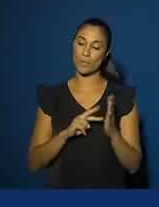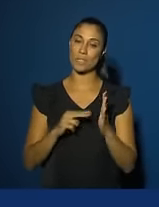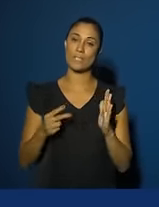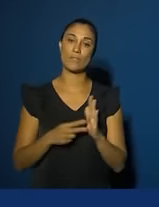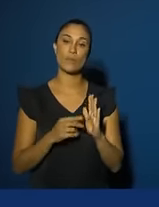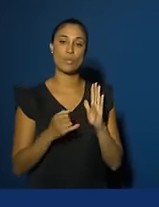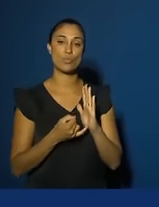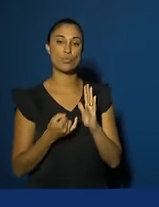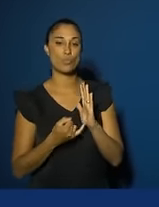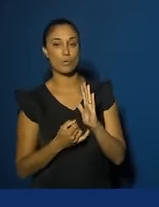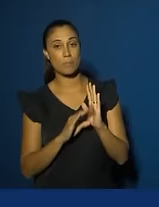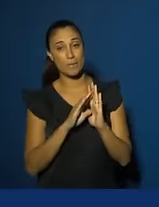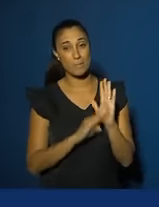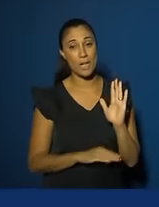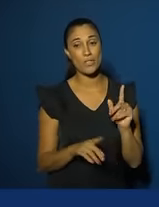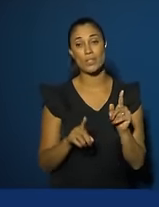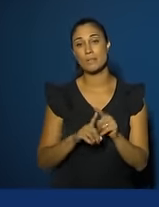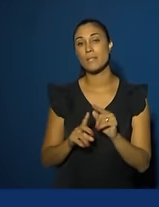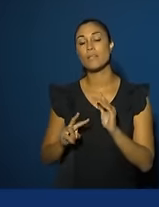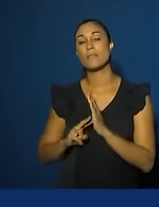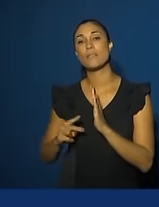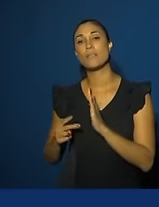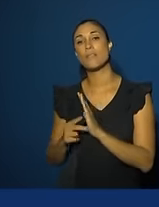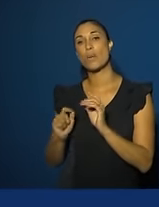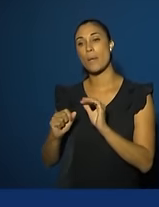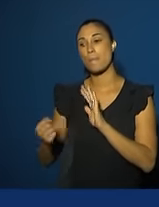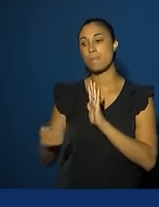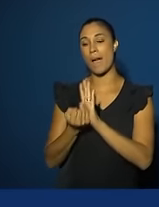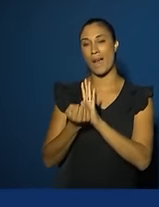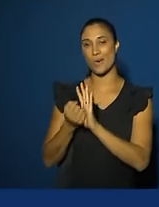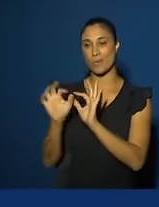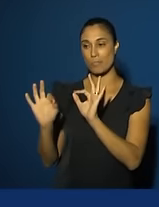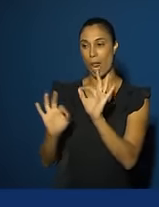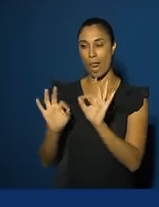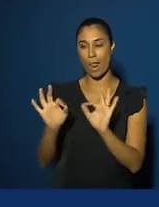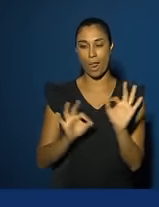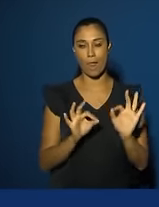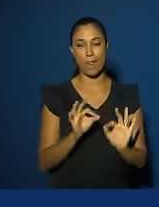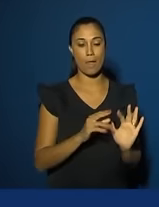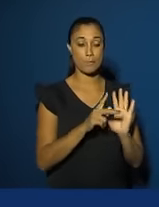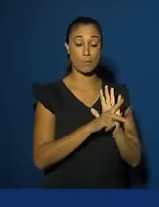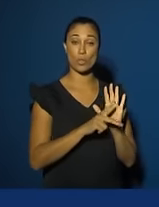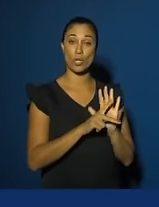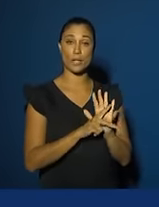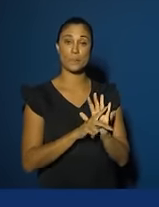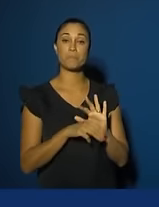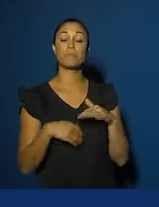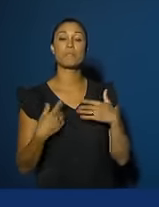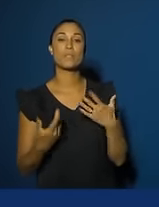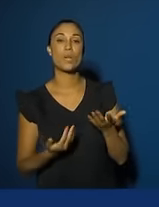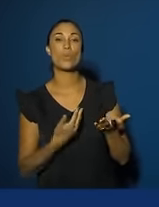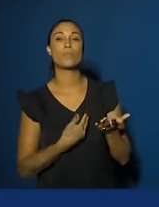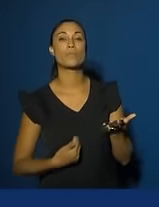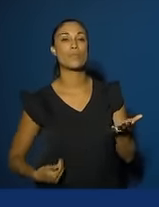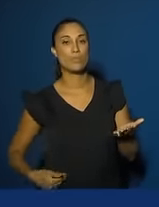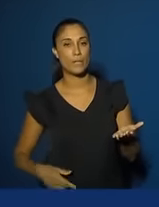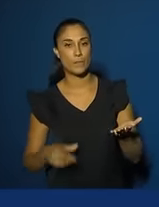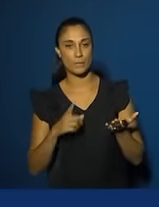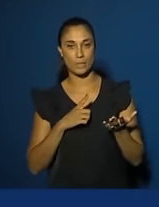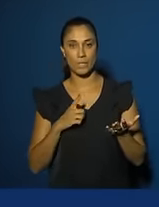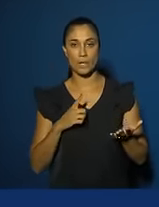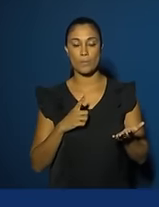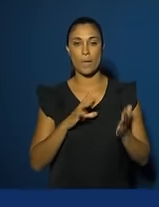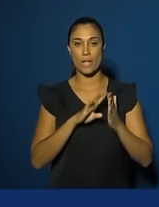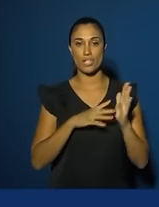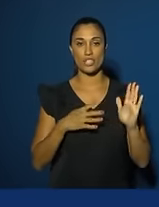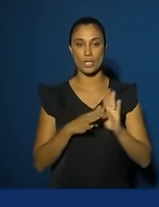juros mais baixo Isso significa também Marcos regulatórios estáveis e projetos de concessão o governo tá com agenda de concessão robusta não é